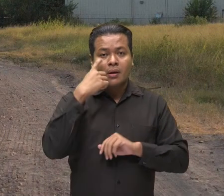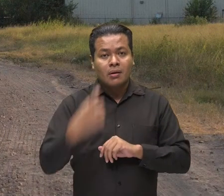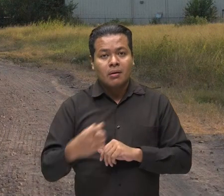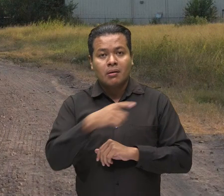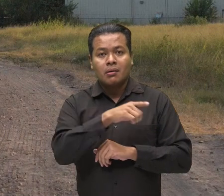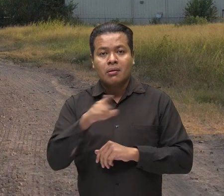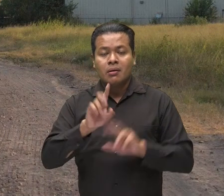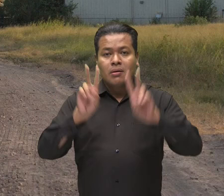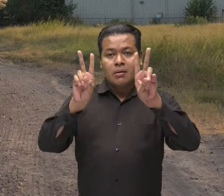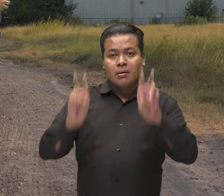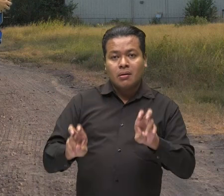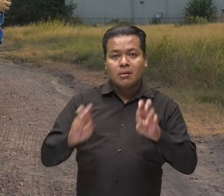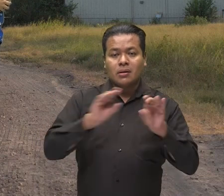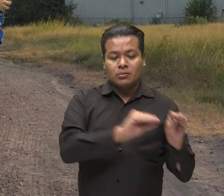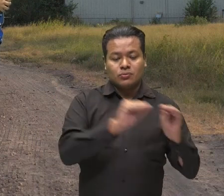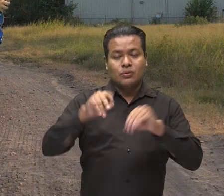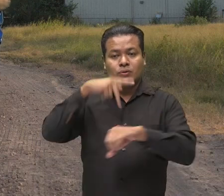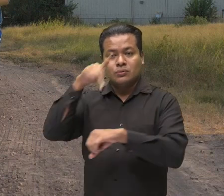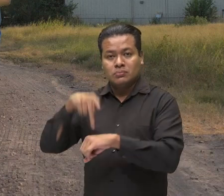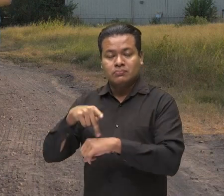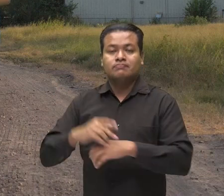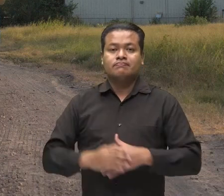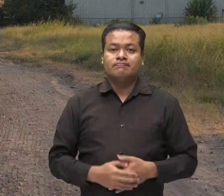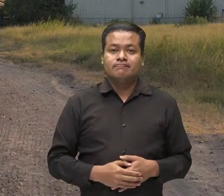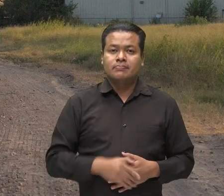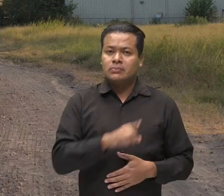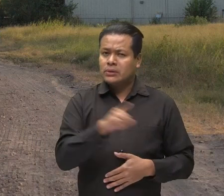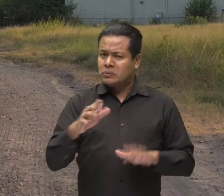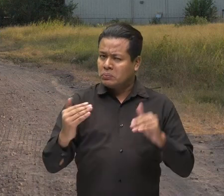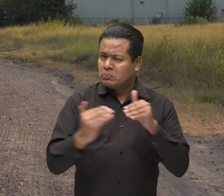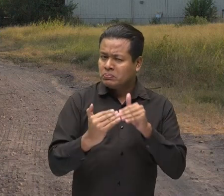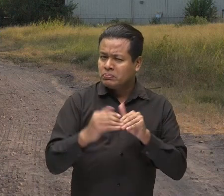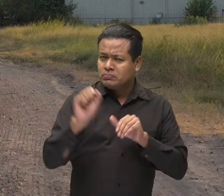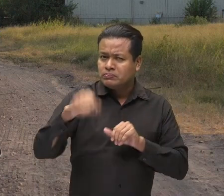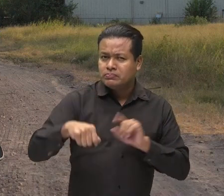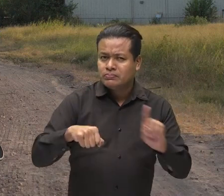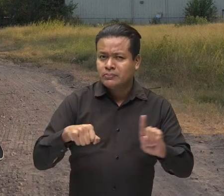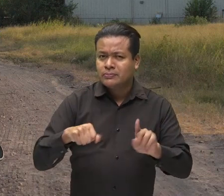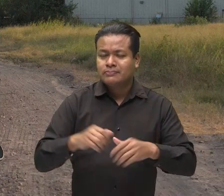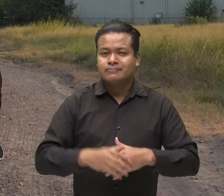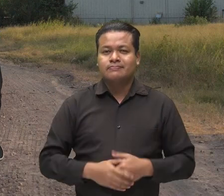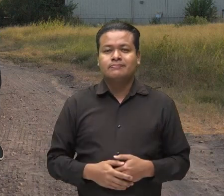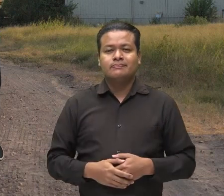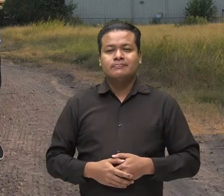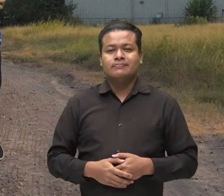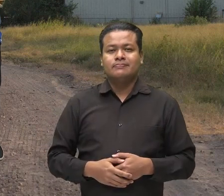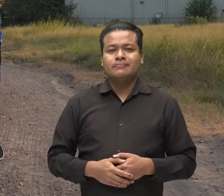relação à questão da imigração, né? Veja se você concorda com o que eles falam por aí também.